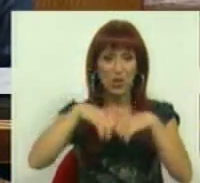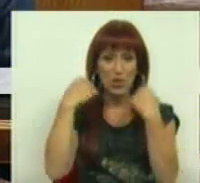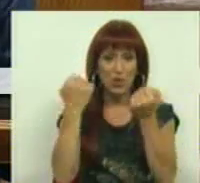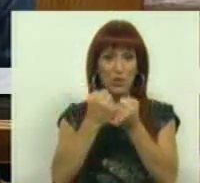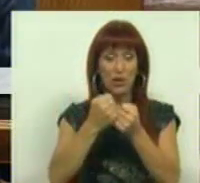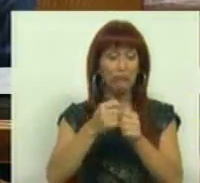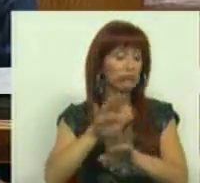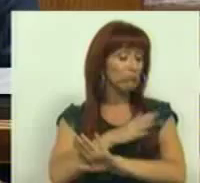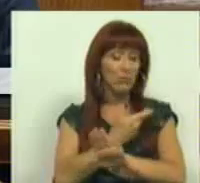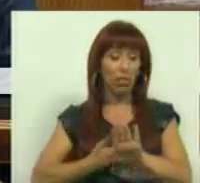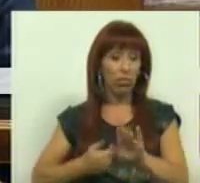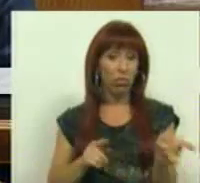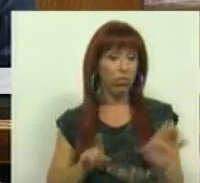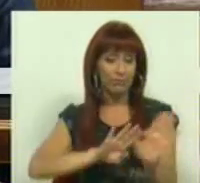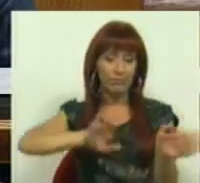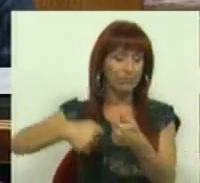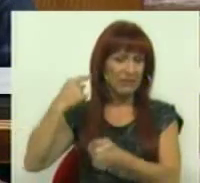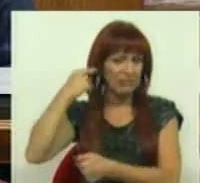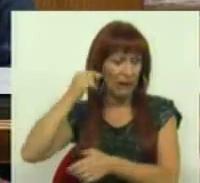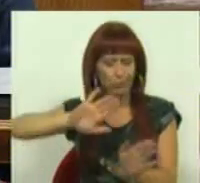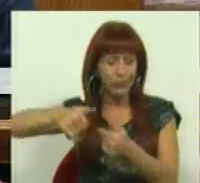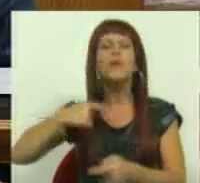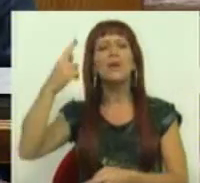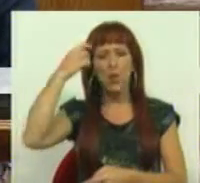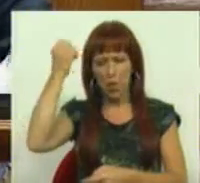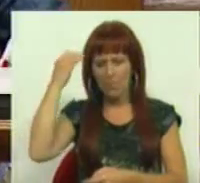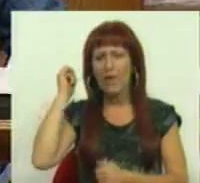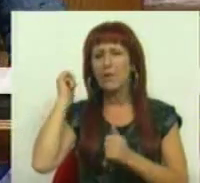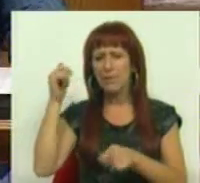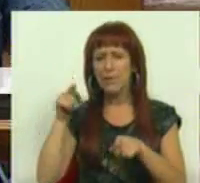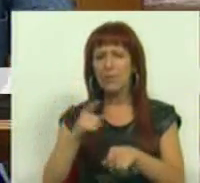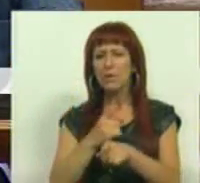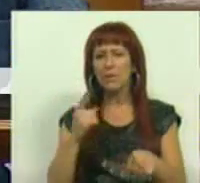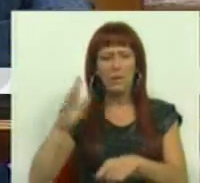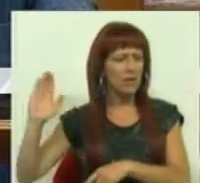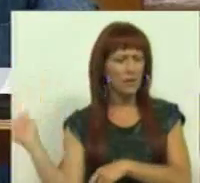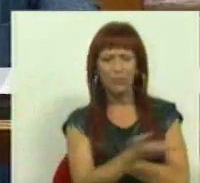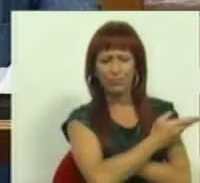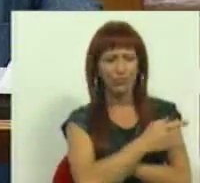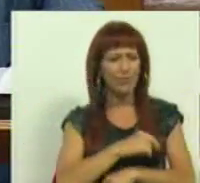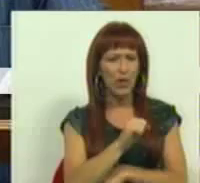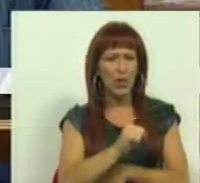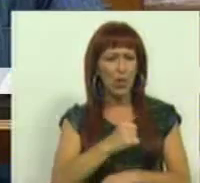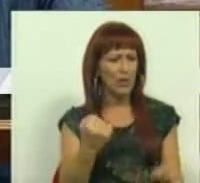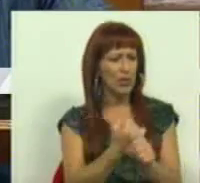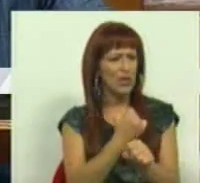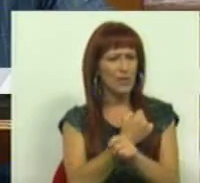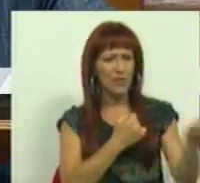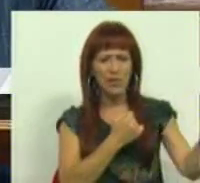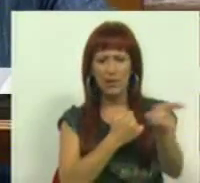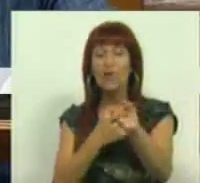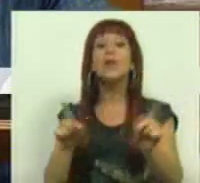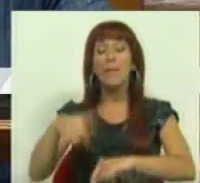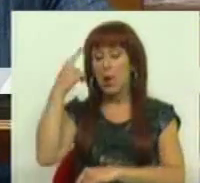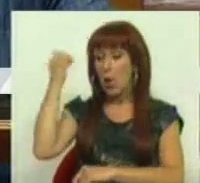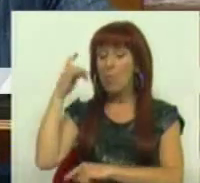está caduco, compreende-se melhor esta revanche sobre os funcionários e compreende-se